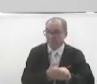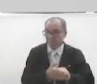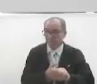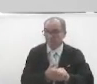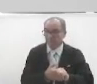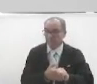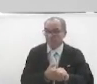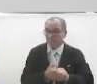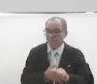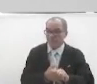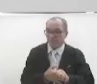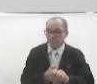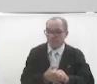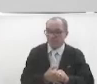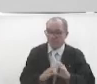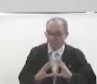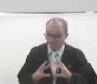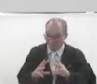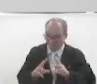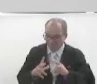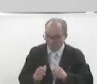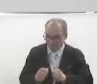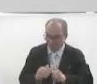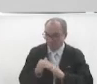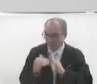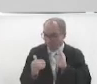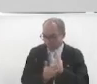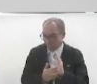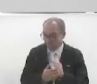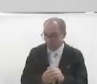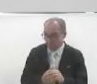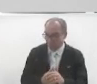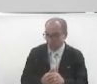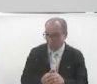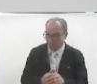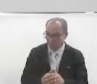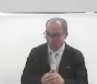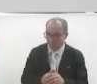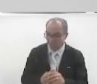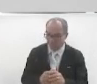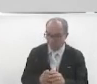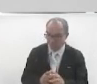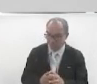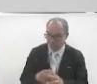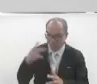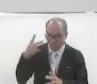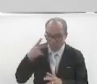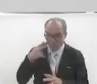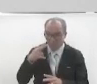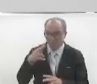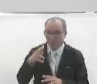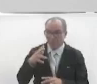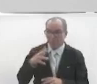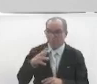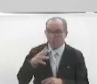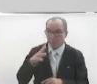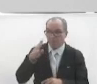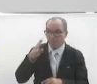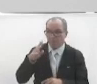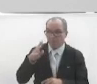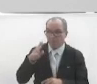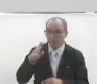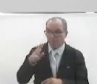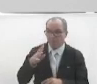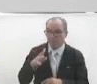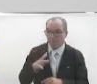e em sua totalidade com as aqui são todas né do vereador se tiver um outro Vereador